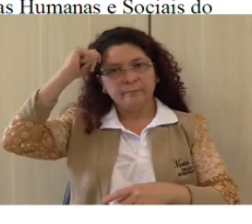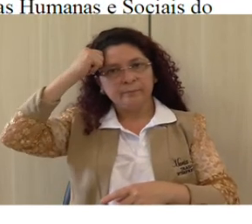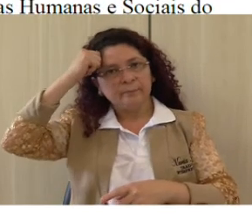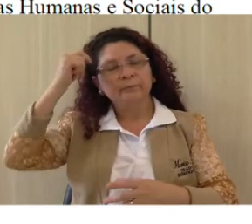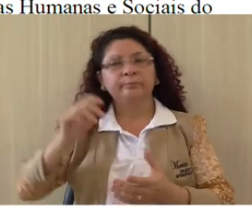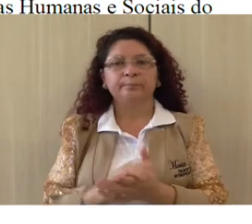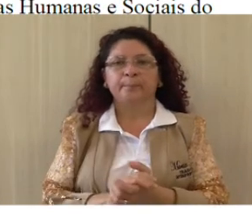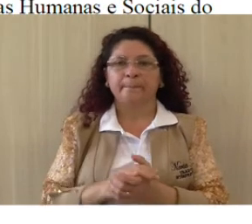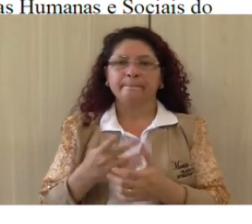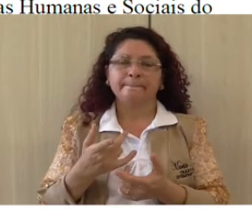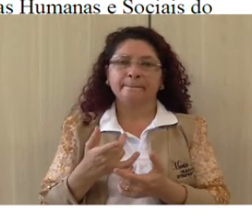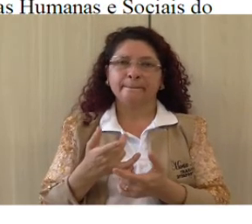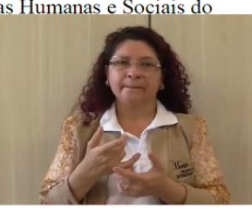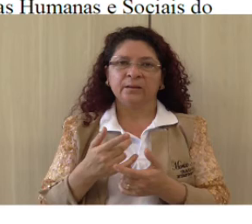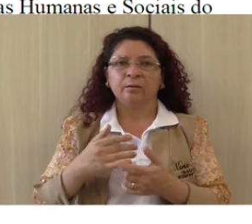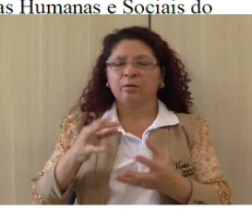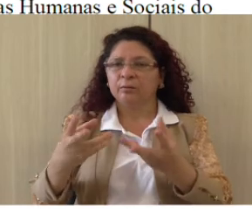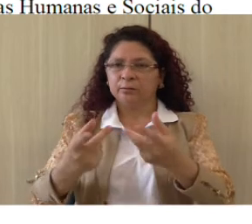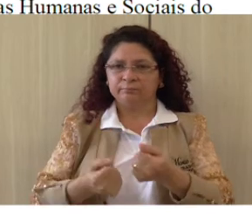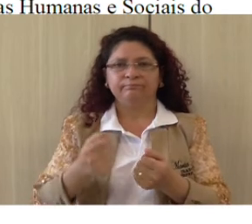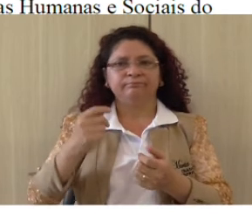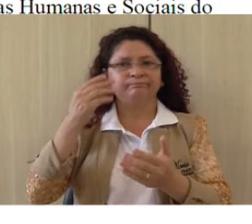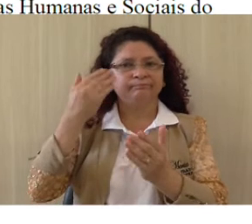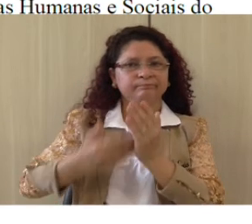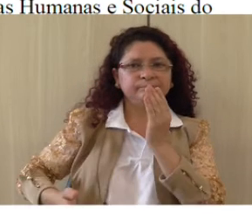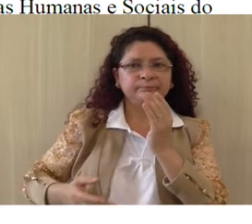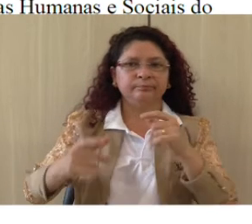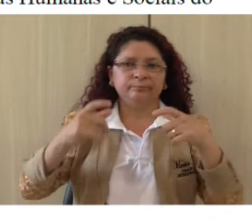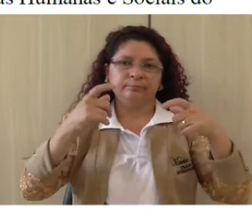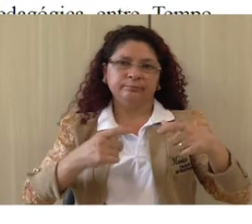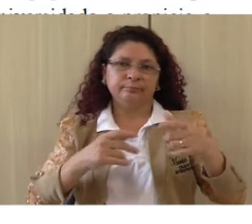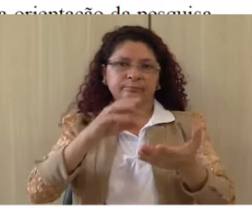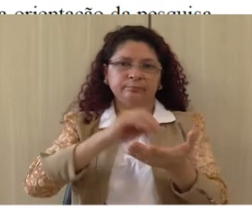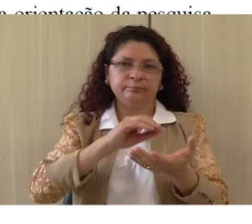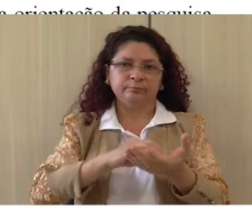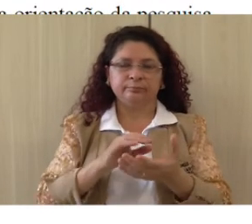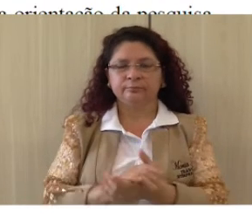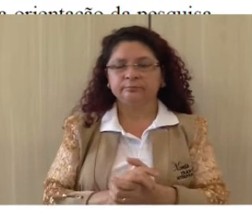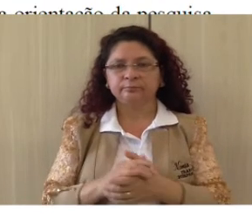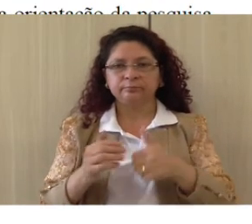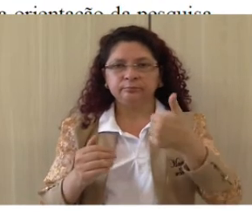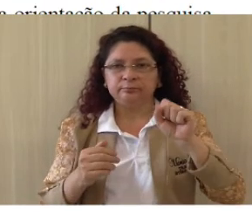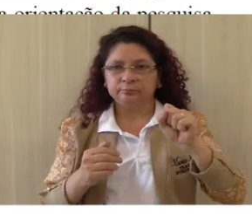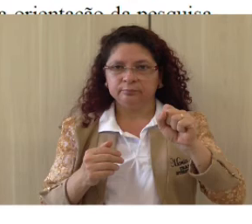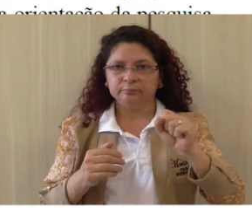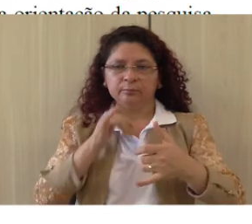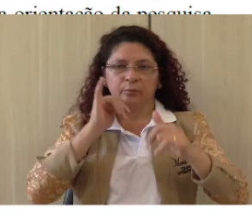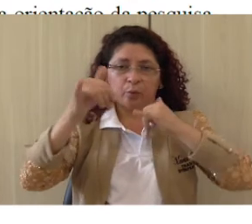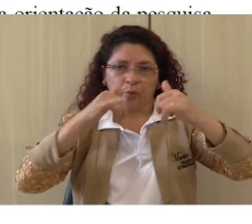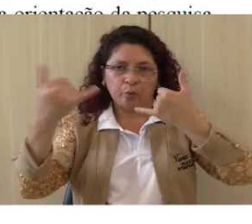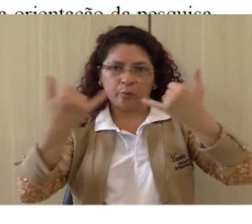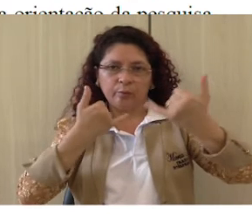étnico-racial, será considerado inabilitado e perderá o direito à vaga. Item 18. Informações